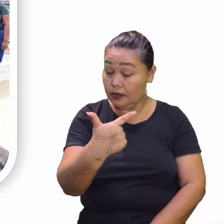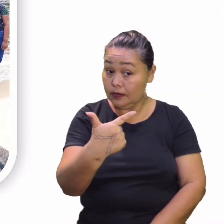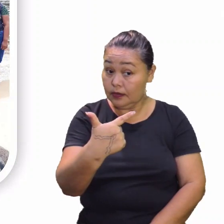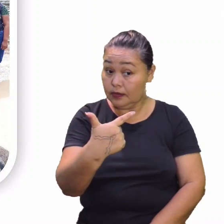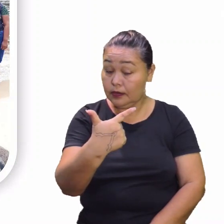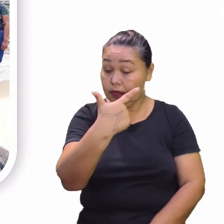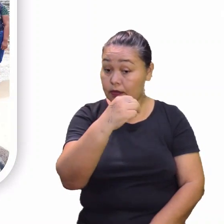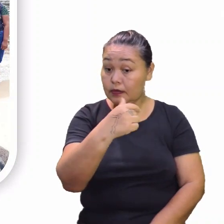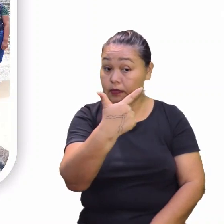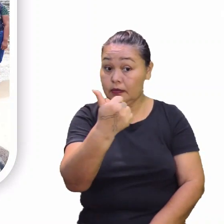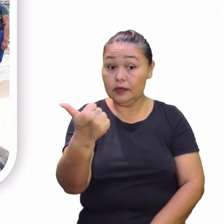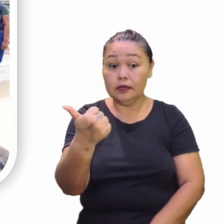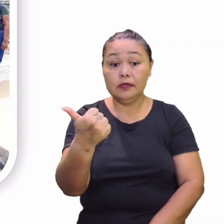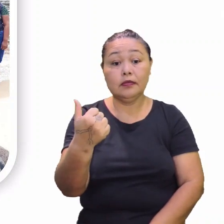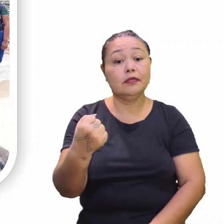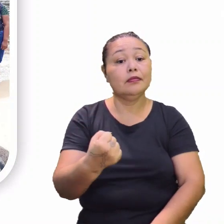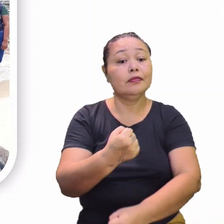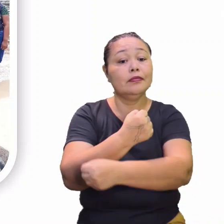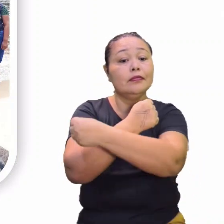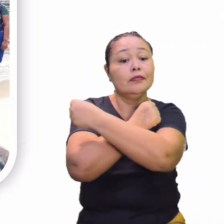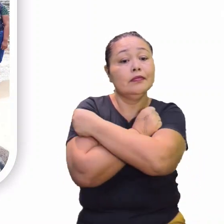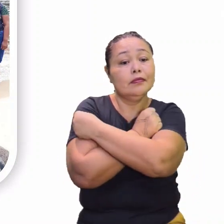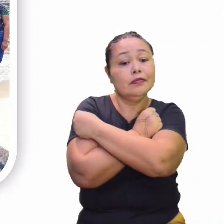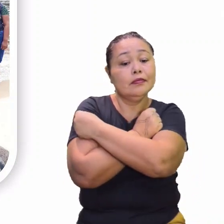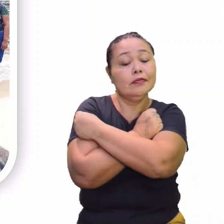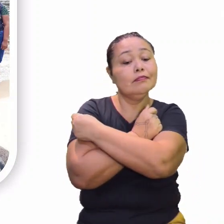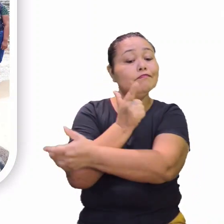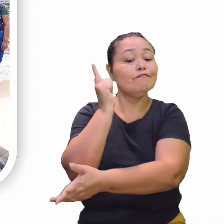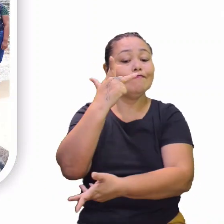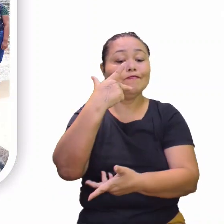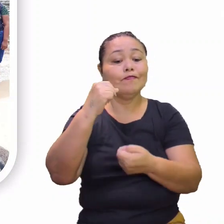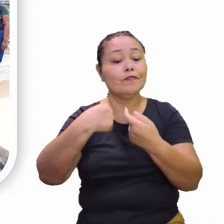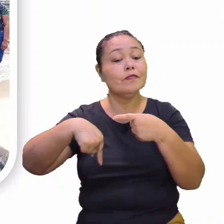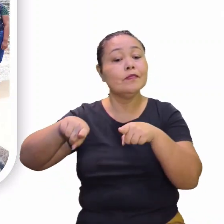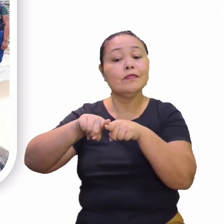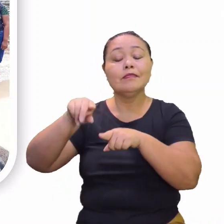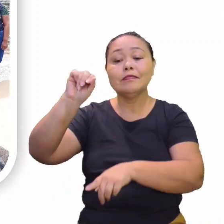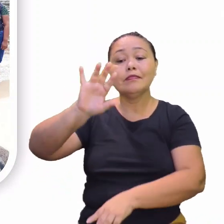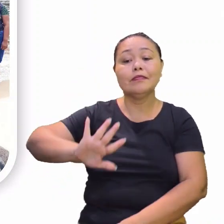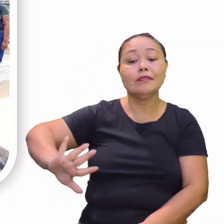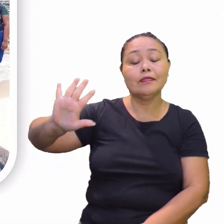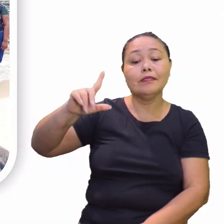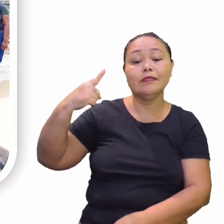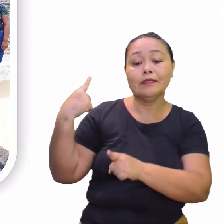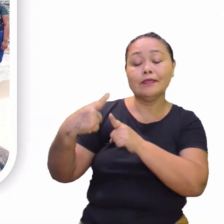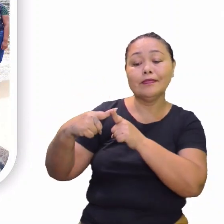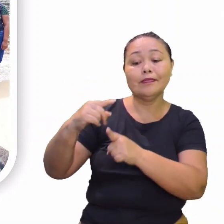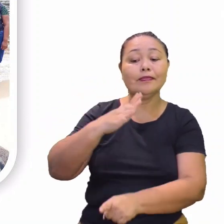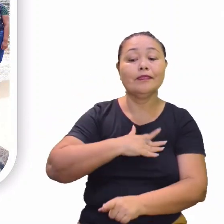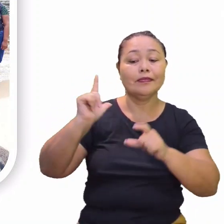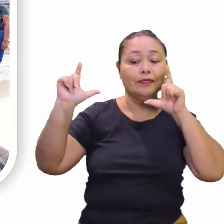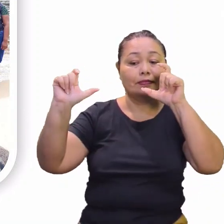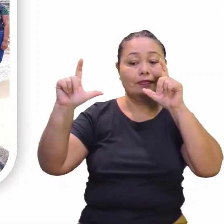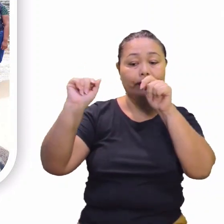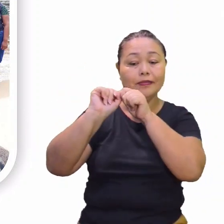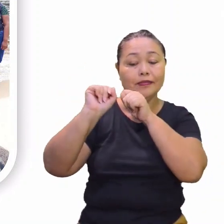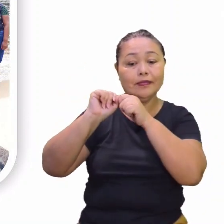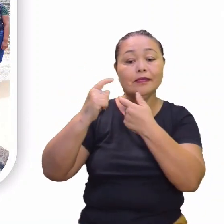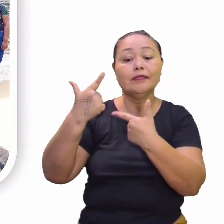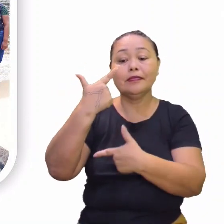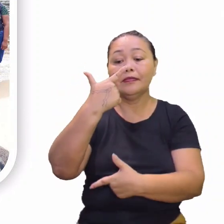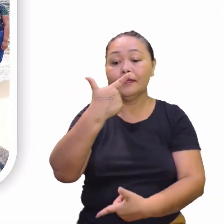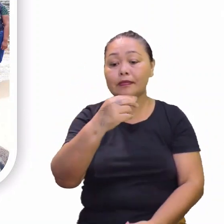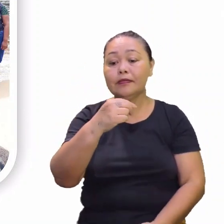2022, né, 22, um grande abraço e sucesso. E a gente traz essa imagem porque nós gostamos muito dessa foto, né, professor